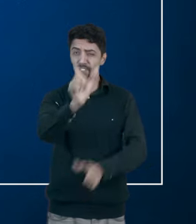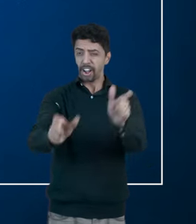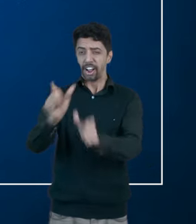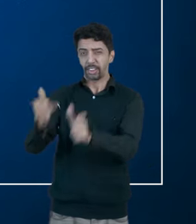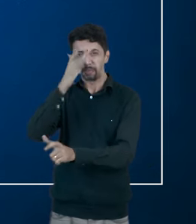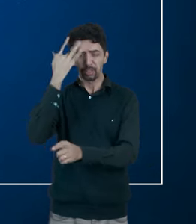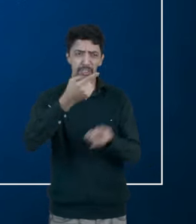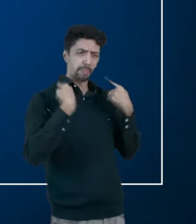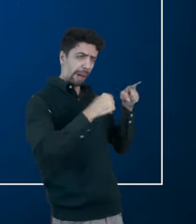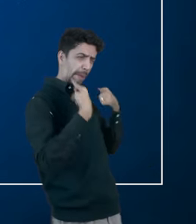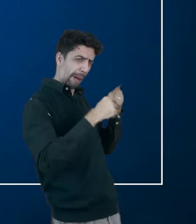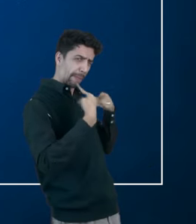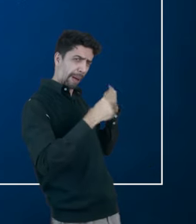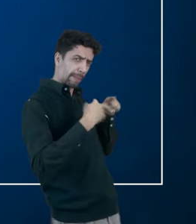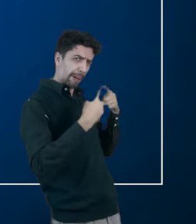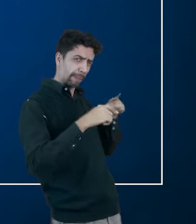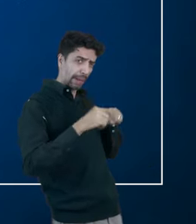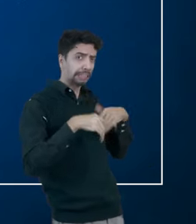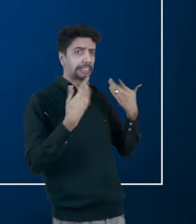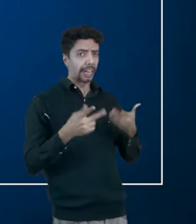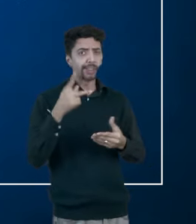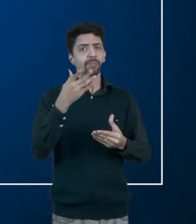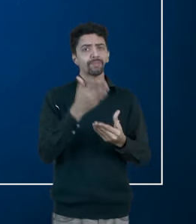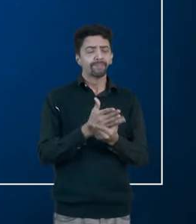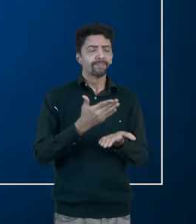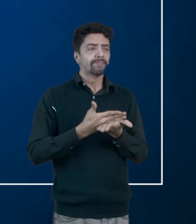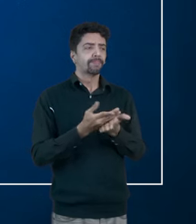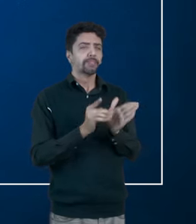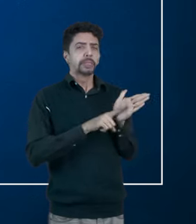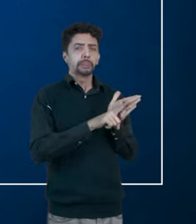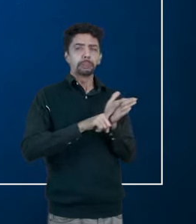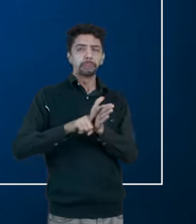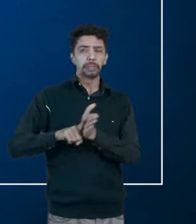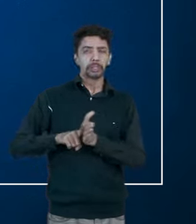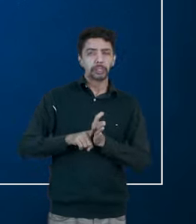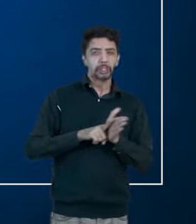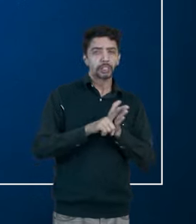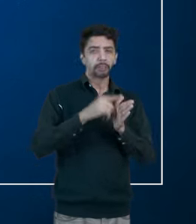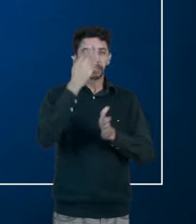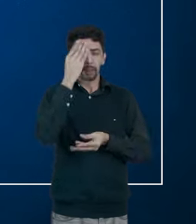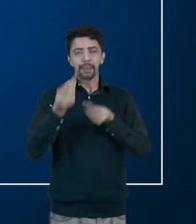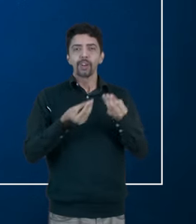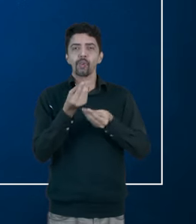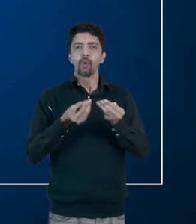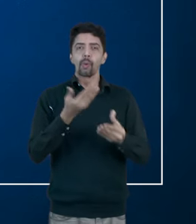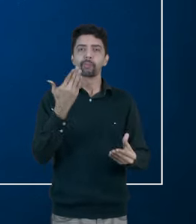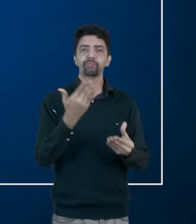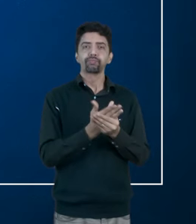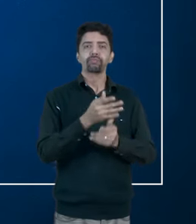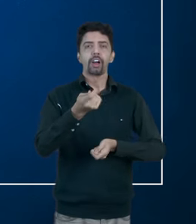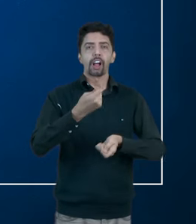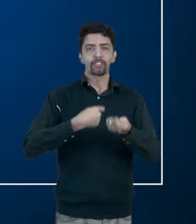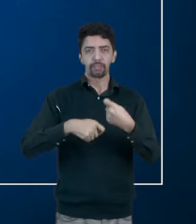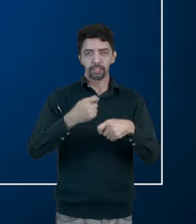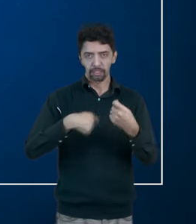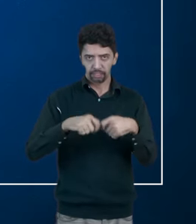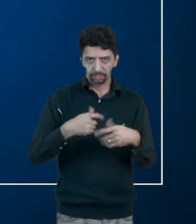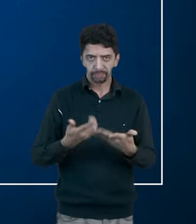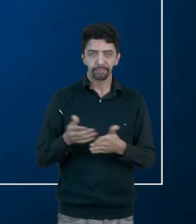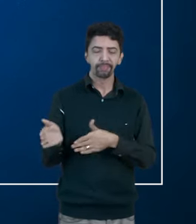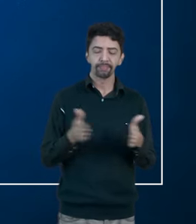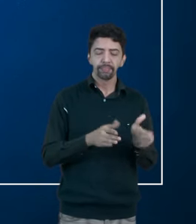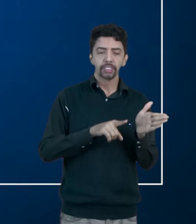o pro a Laura uma apuração que dá início ao processo administrativo estudos